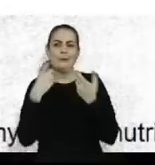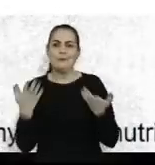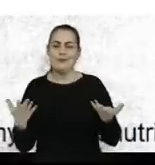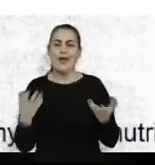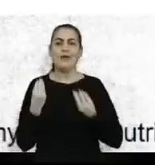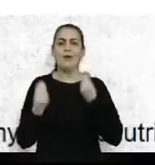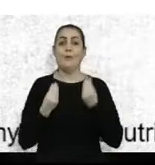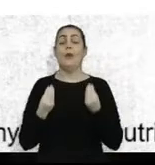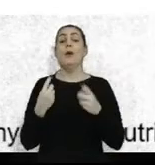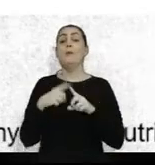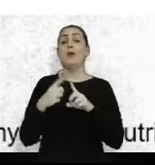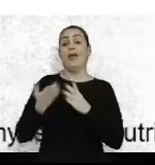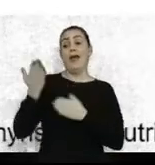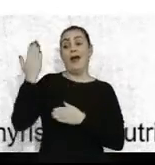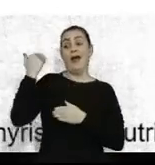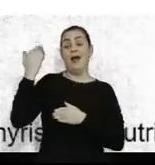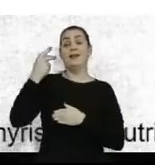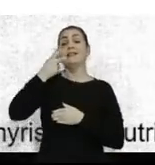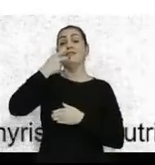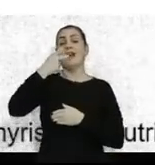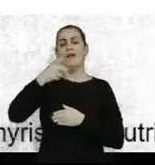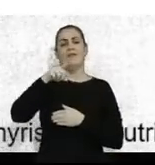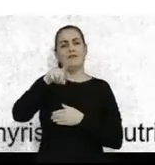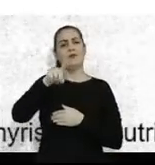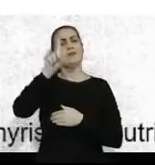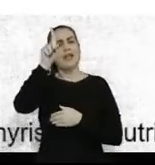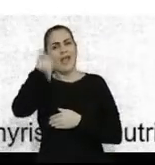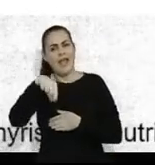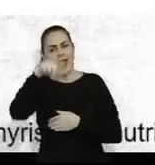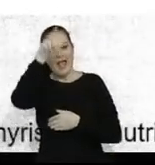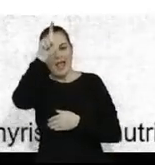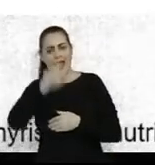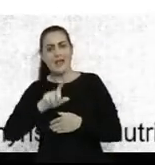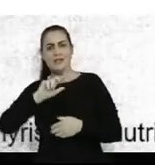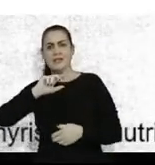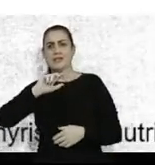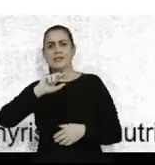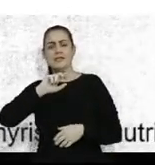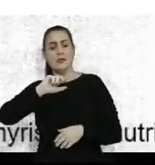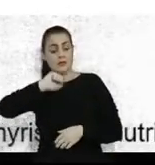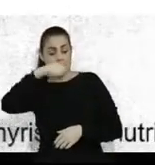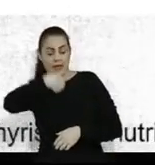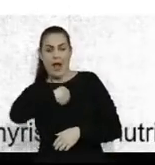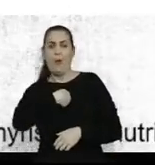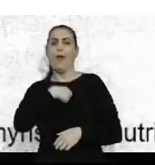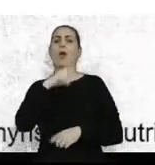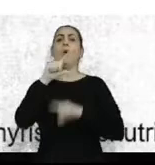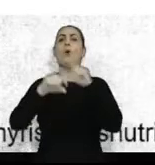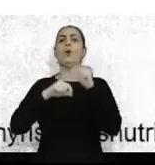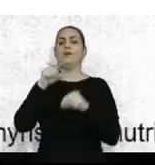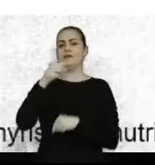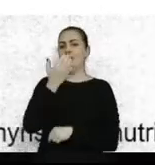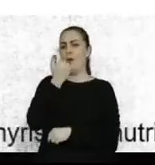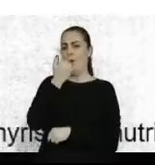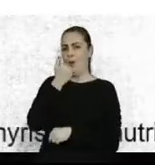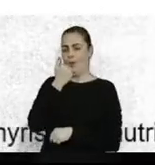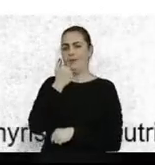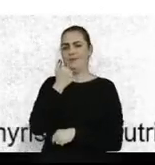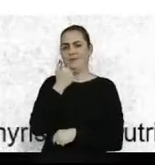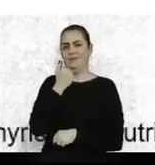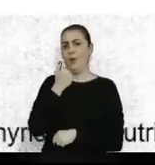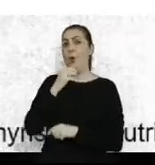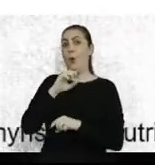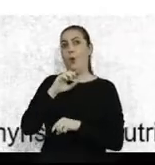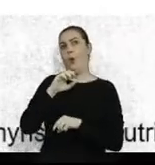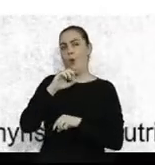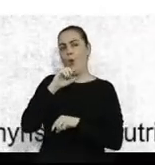né? Porque a gente sabe que muitas vezes o intestino desequilibrado, em desbiose intestinal, não vai aproveitar aquilo que você está consumindo.